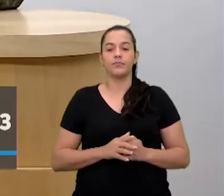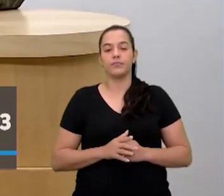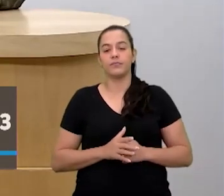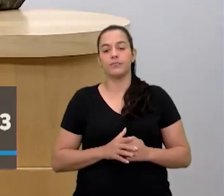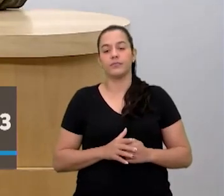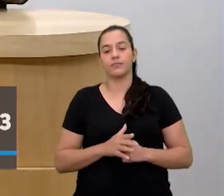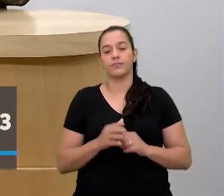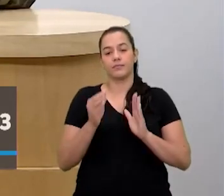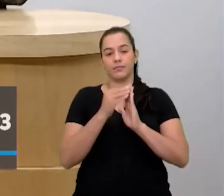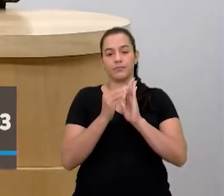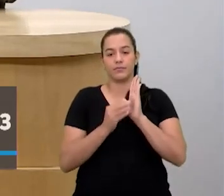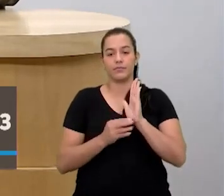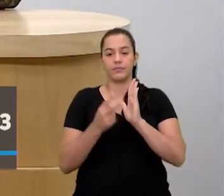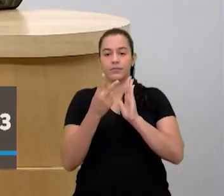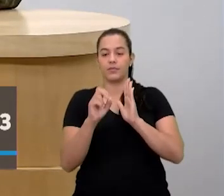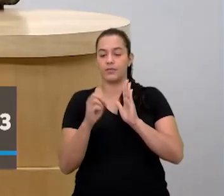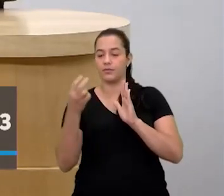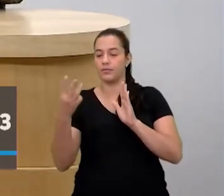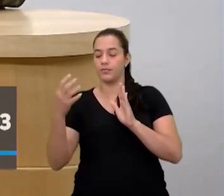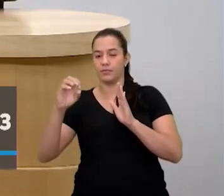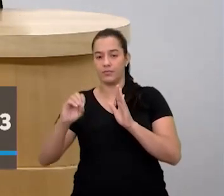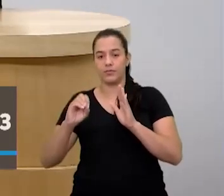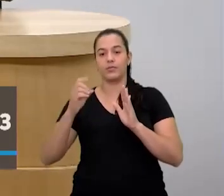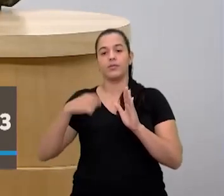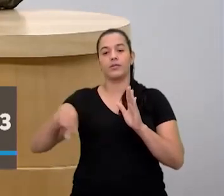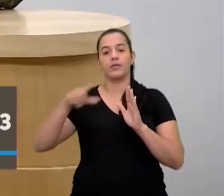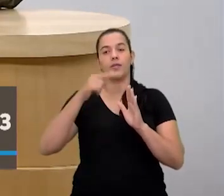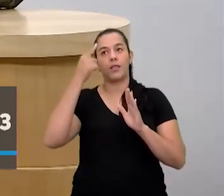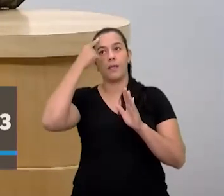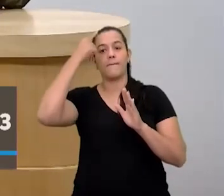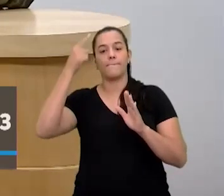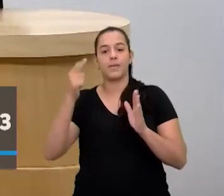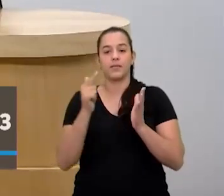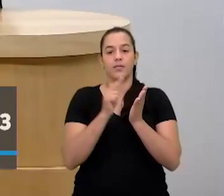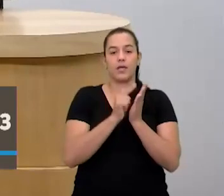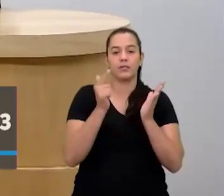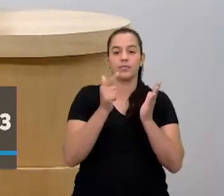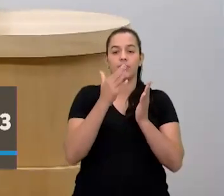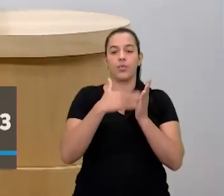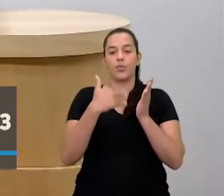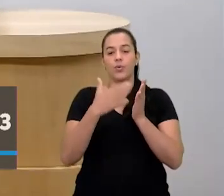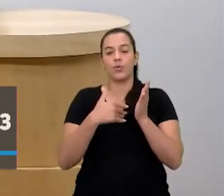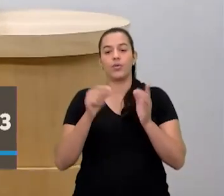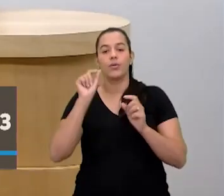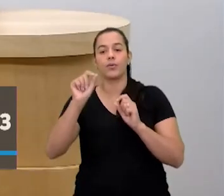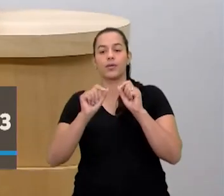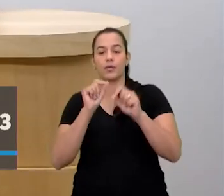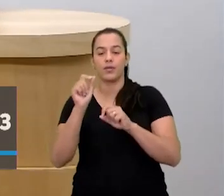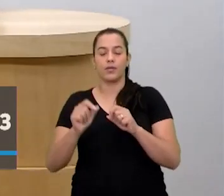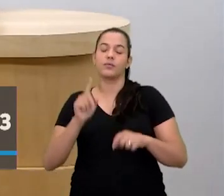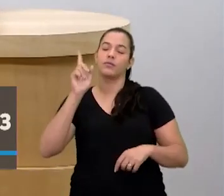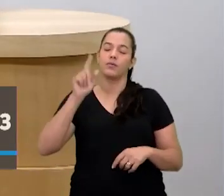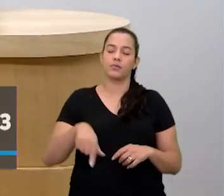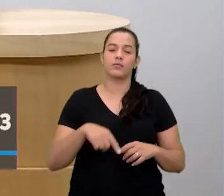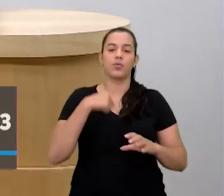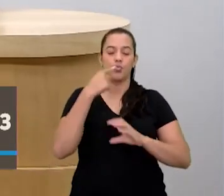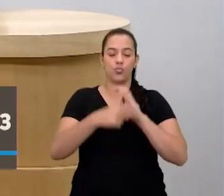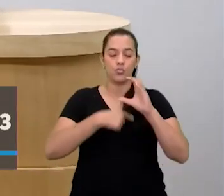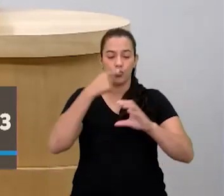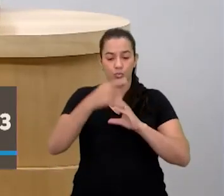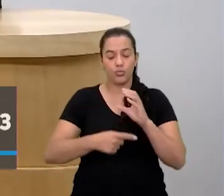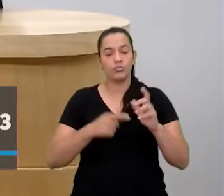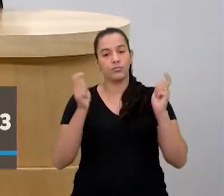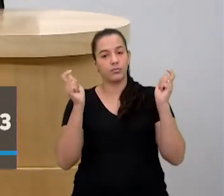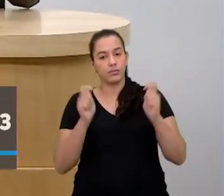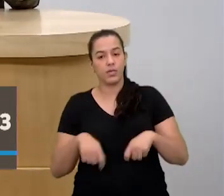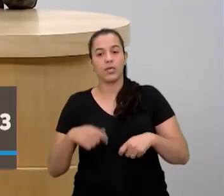Agenda 2030, a gente traz essa perspectiva, né? Qual é a grande intenção dessa agenda? É tornar o mundo possível para que as próximas gerações